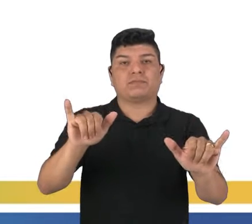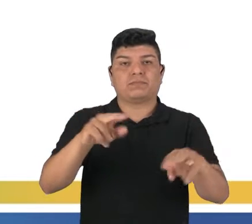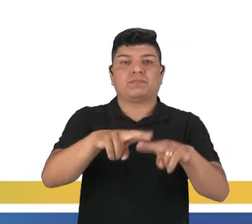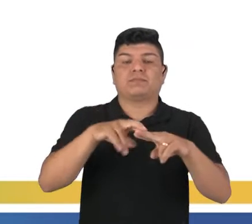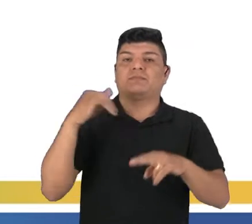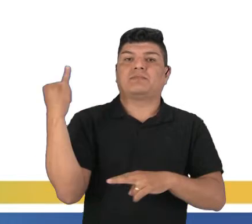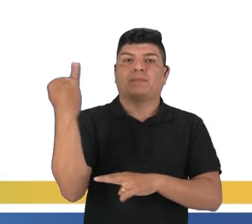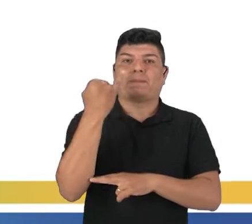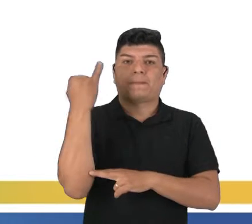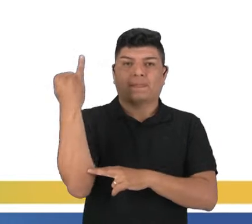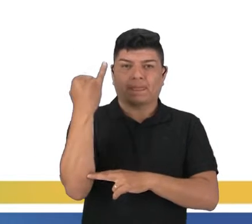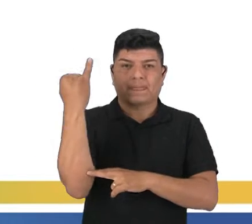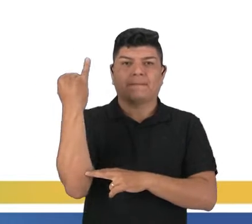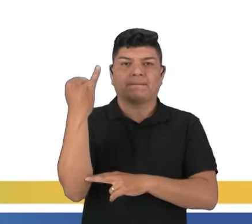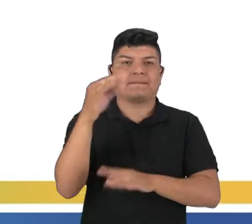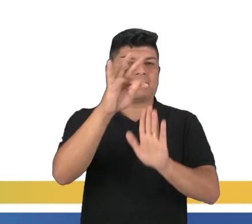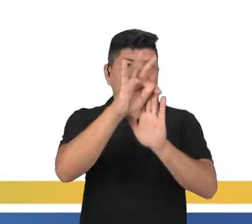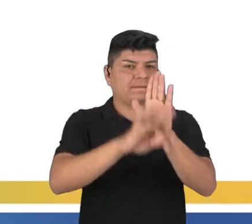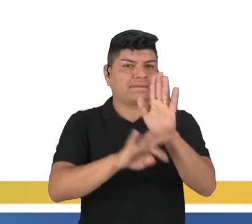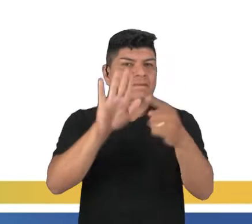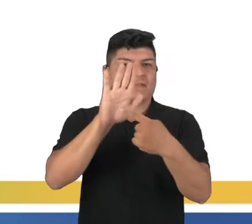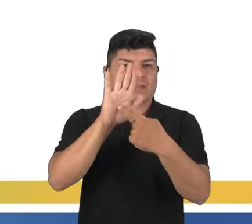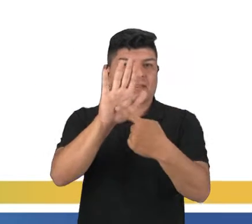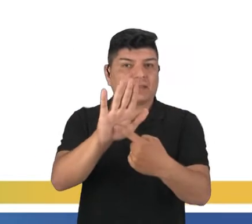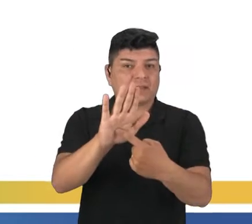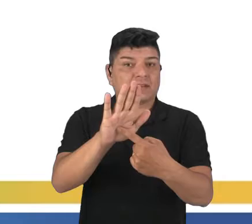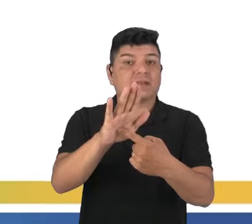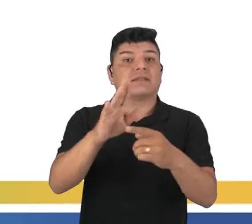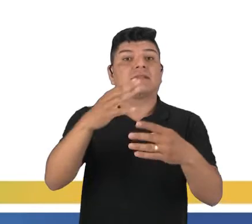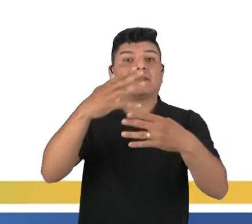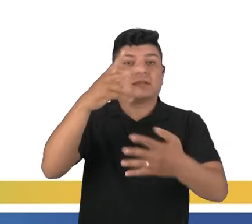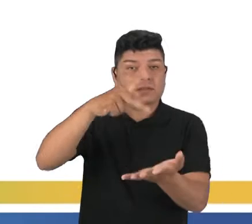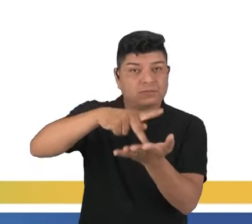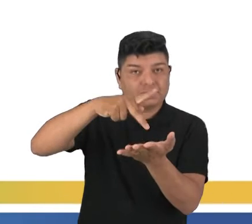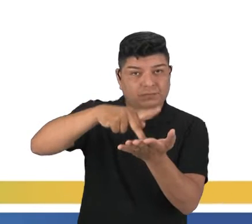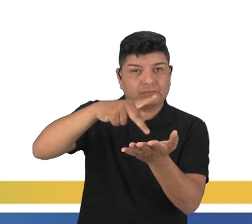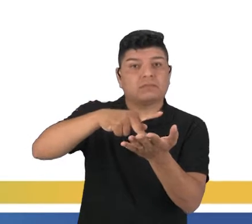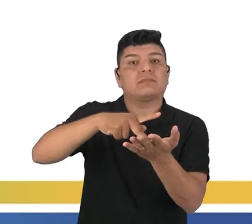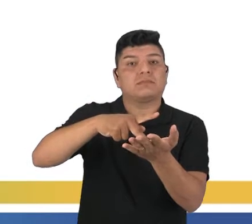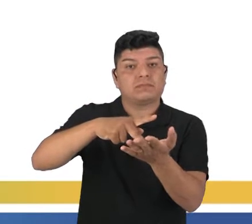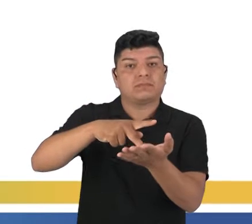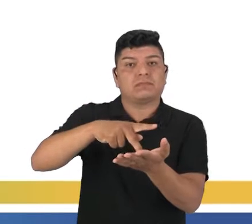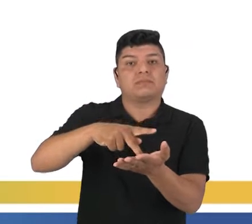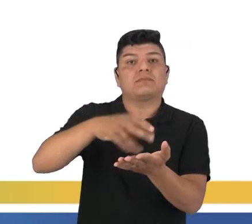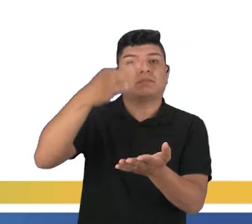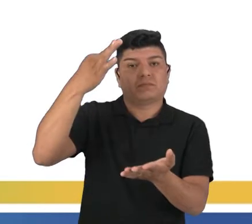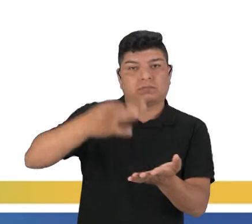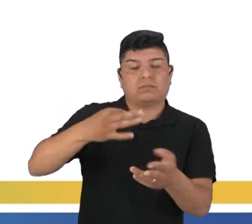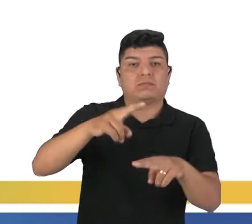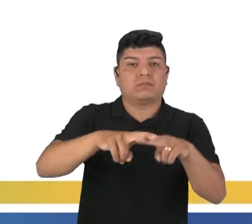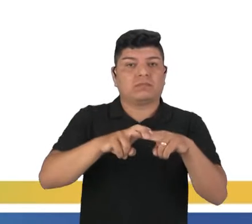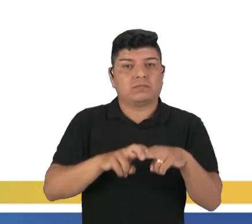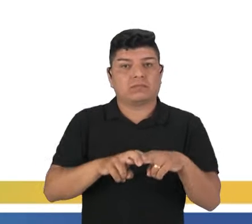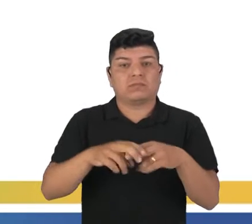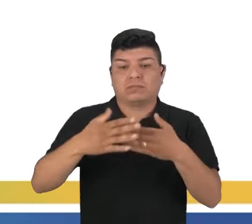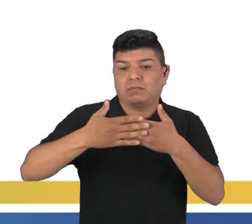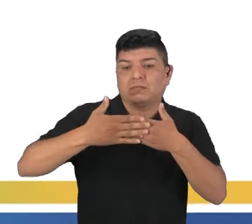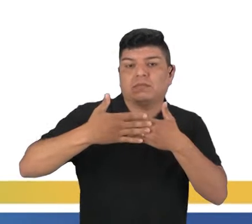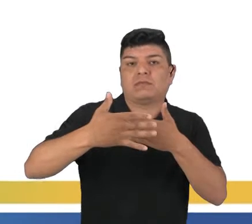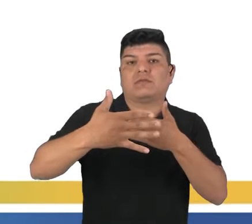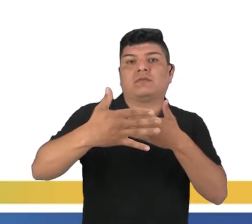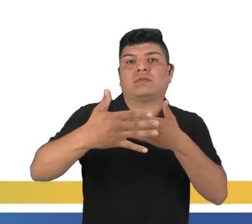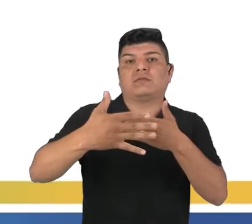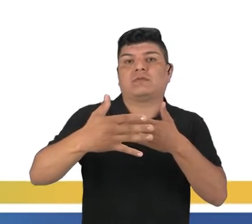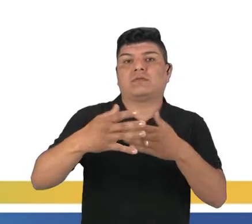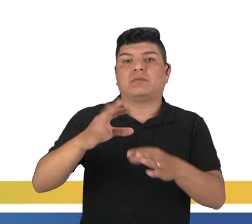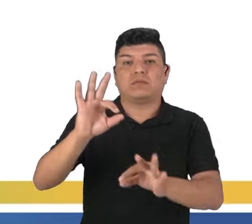É importante ainda que o texto expositivo apresente dados verídicos e comprováveis. Então, ele vai partir ali